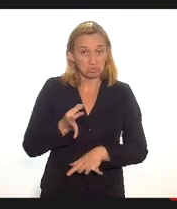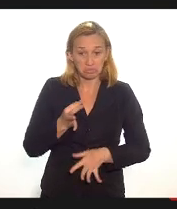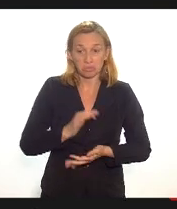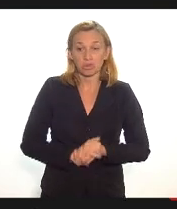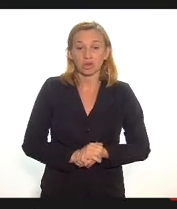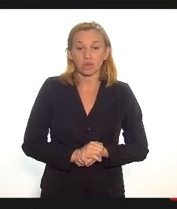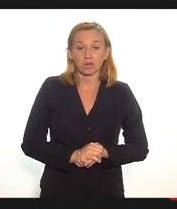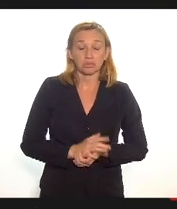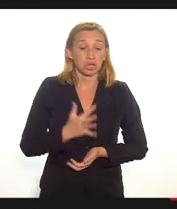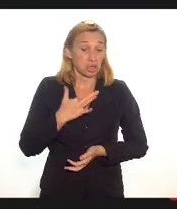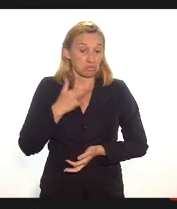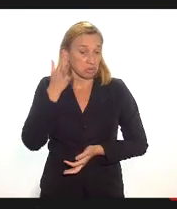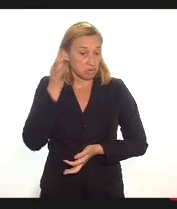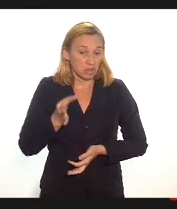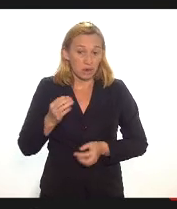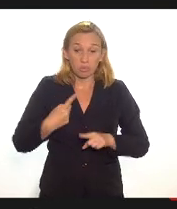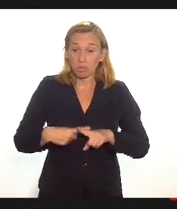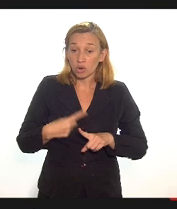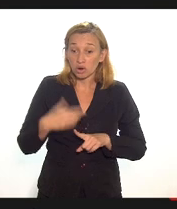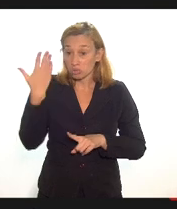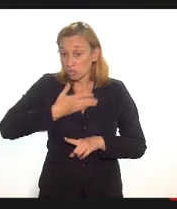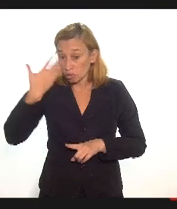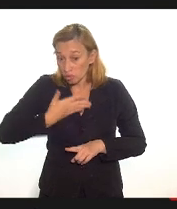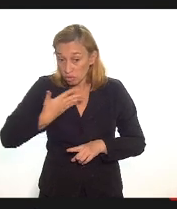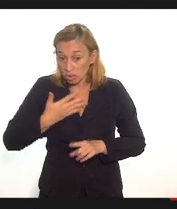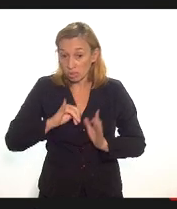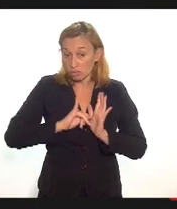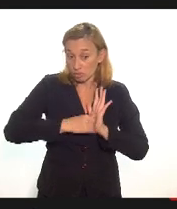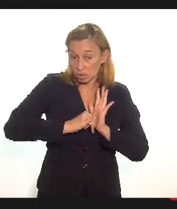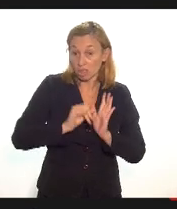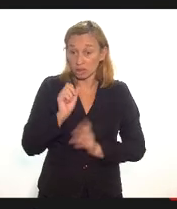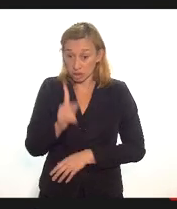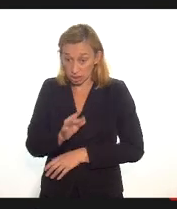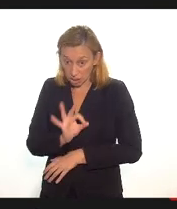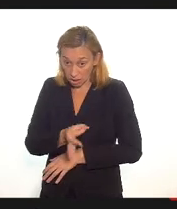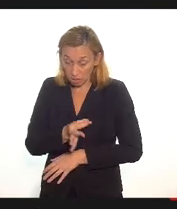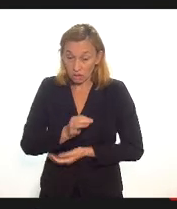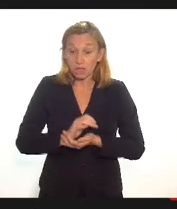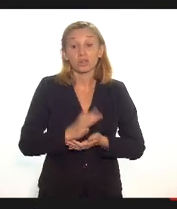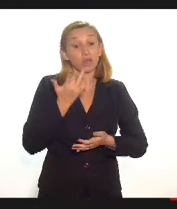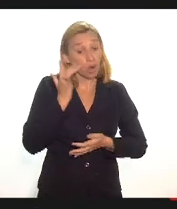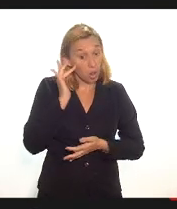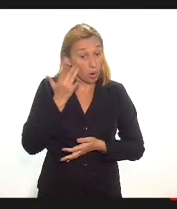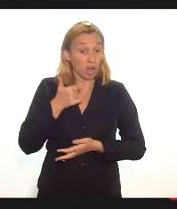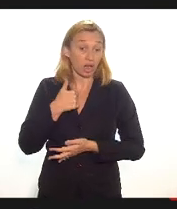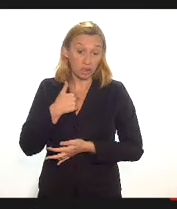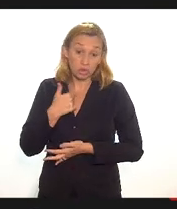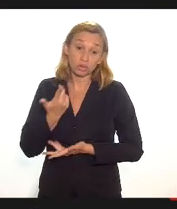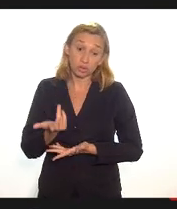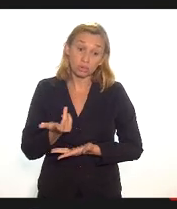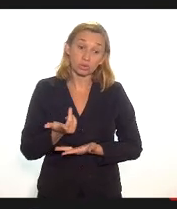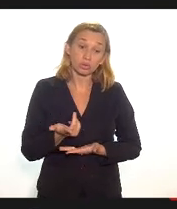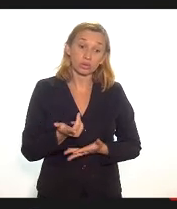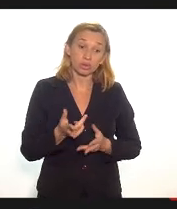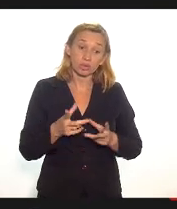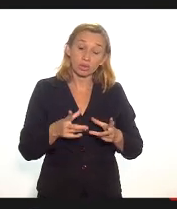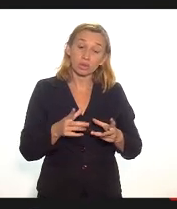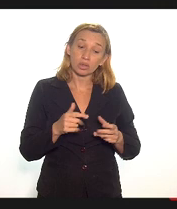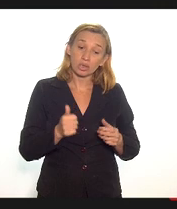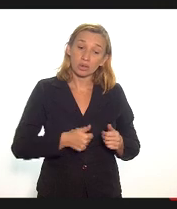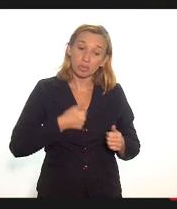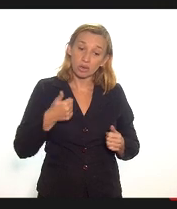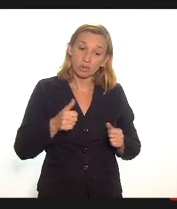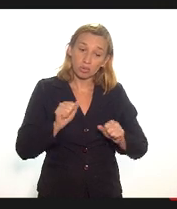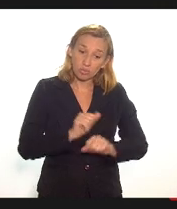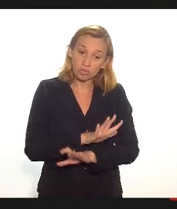E se eu não sei, é porque eu também não vi publicado, tá certo? Então, eu acho que merece um